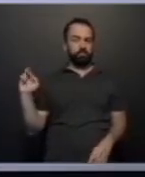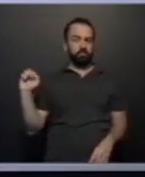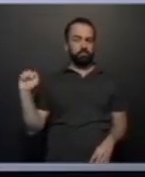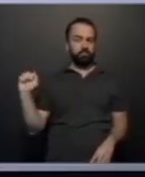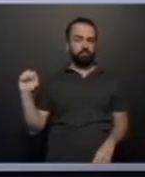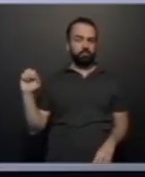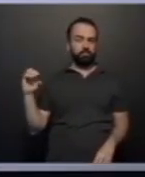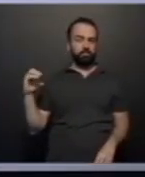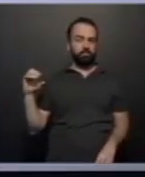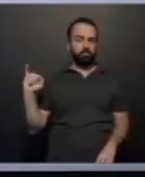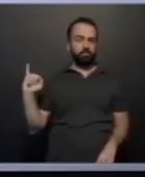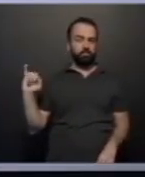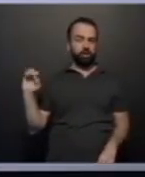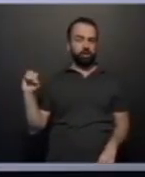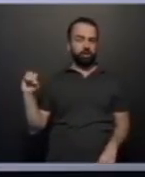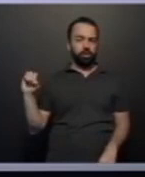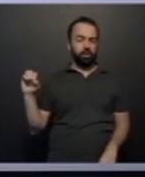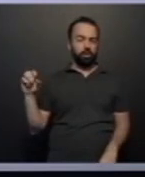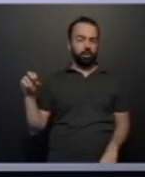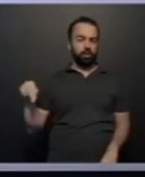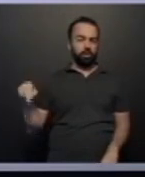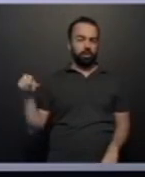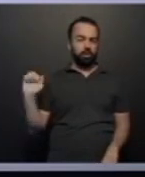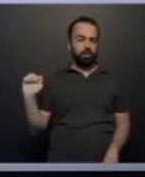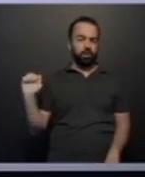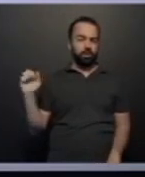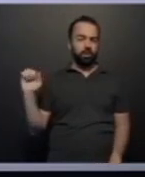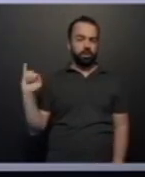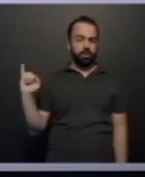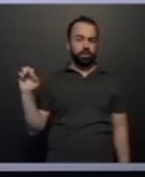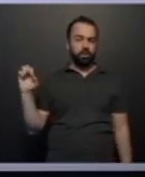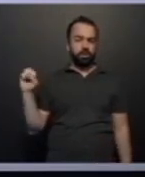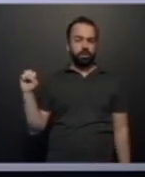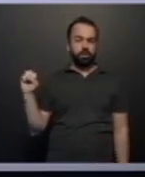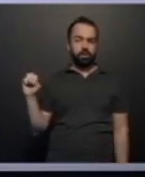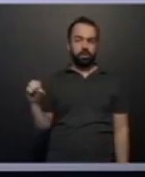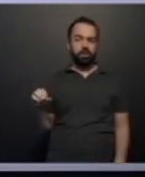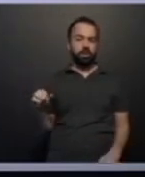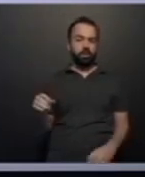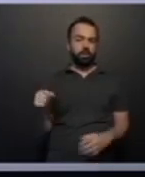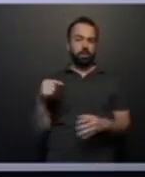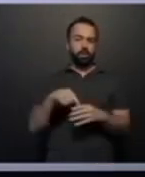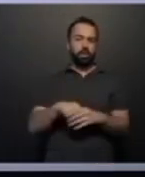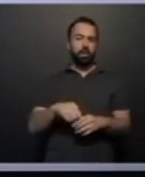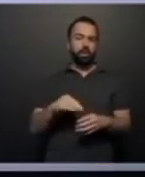vocês terem uma noção, raízes não exatas, entra o número π,